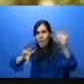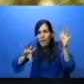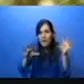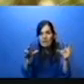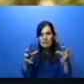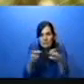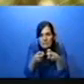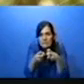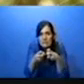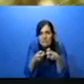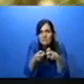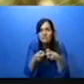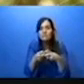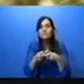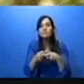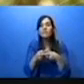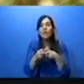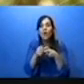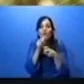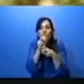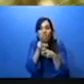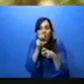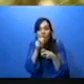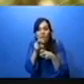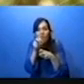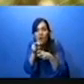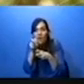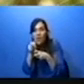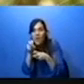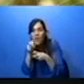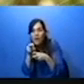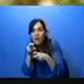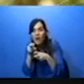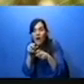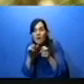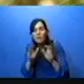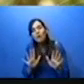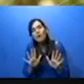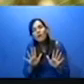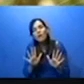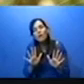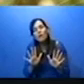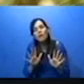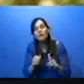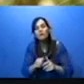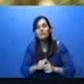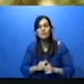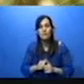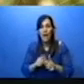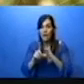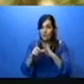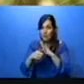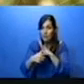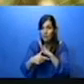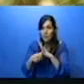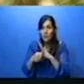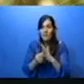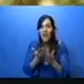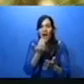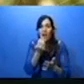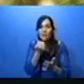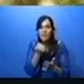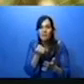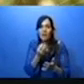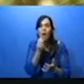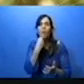presa, né? Inocula um veneno. E esse veneno tem a função de paralisar a presa. Logo na sequência, ela se alimenta